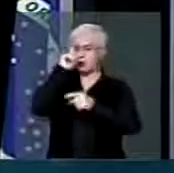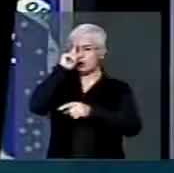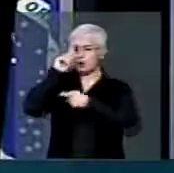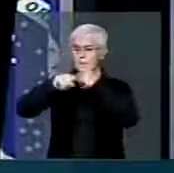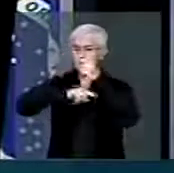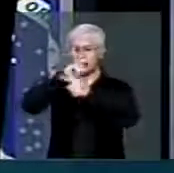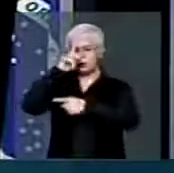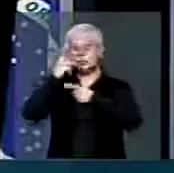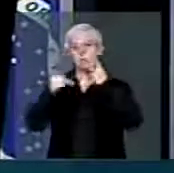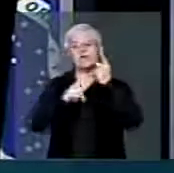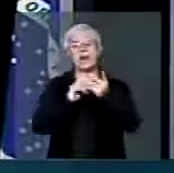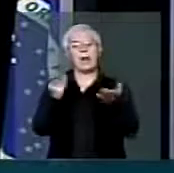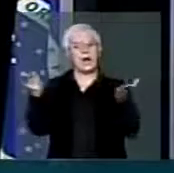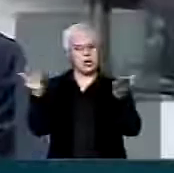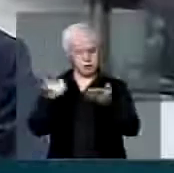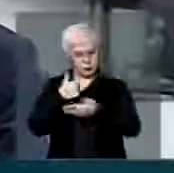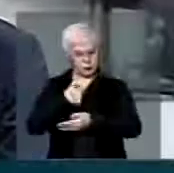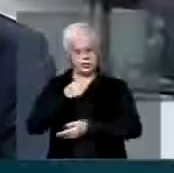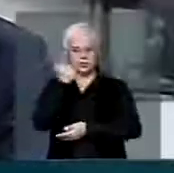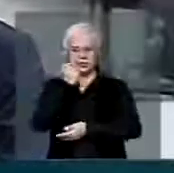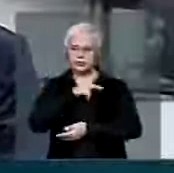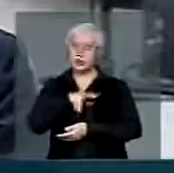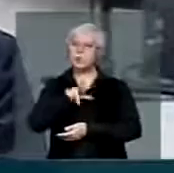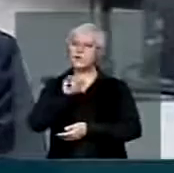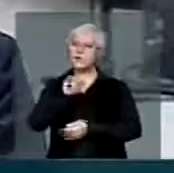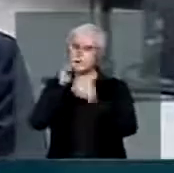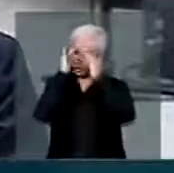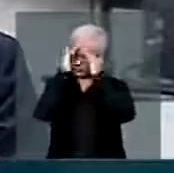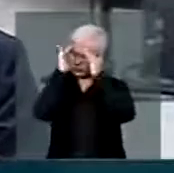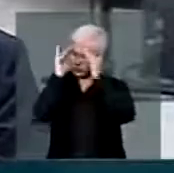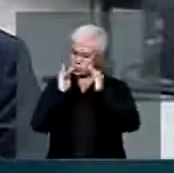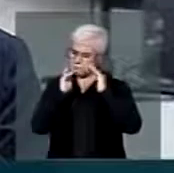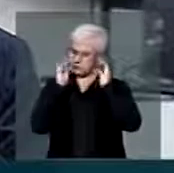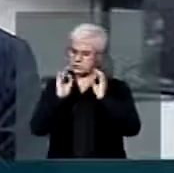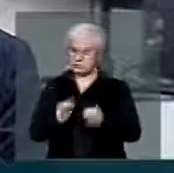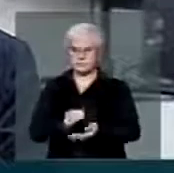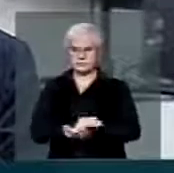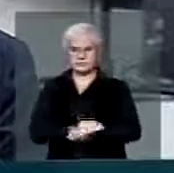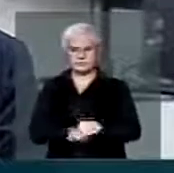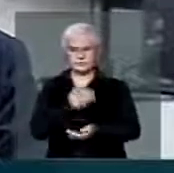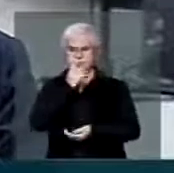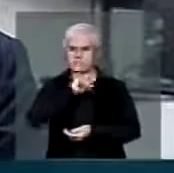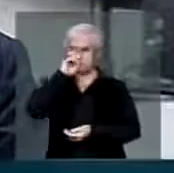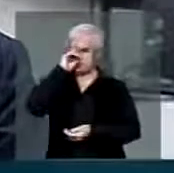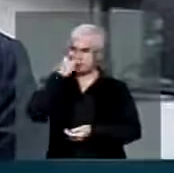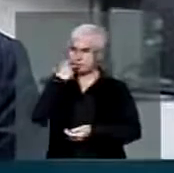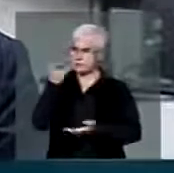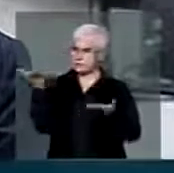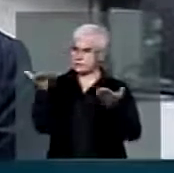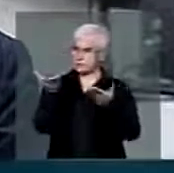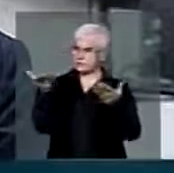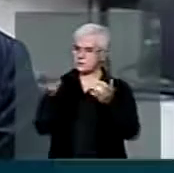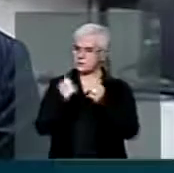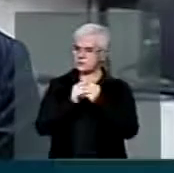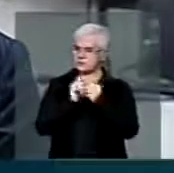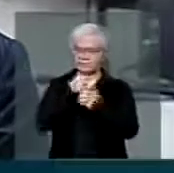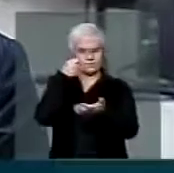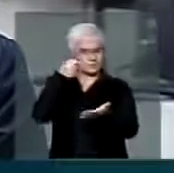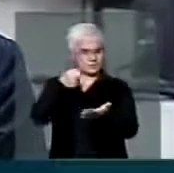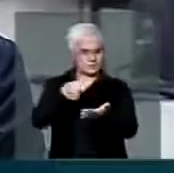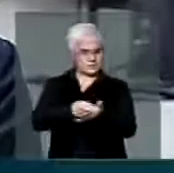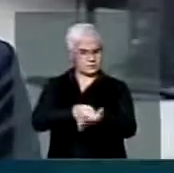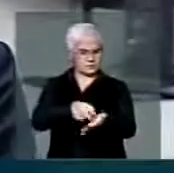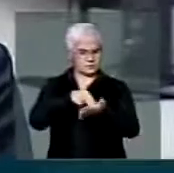Excelência permite, Major Fábio. Concedo uma parte, Vossa Excelência. Vossa Excelência, no pronunciamento que faz, com aquela